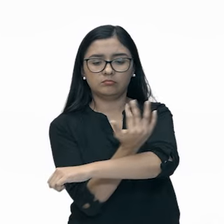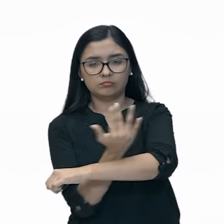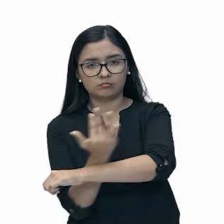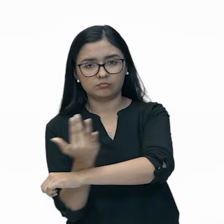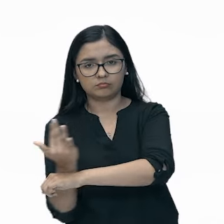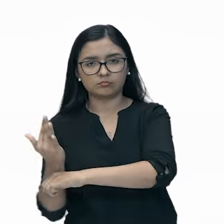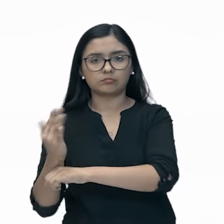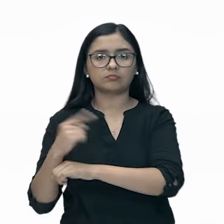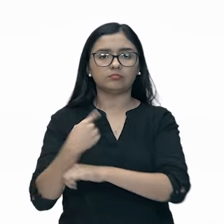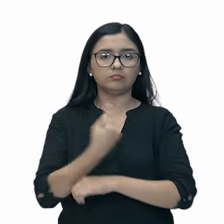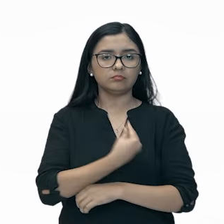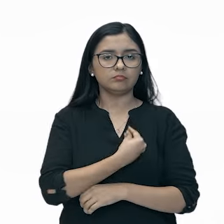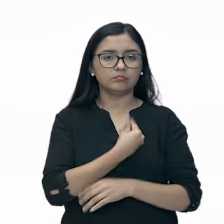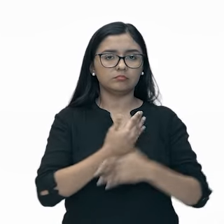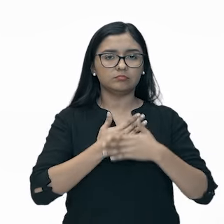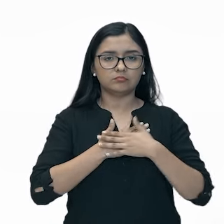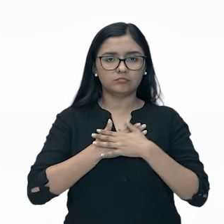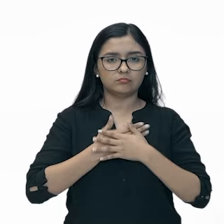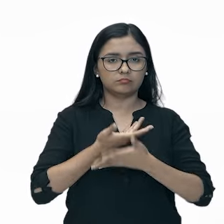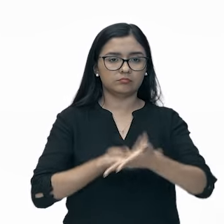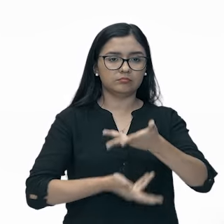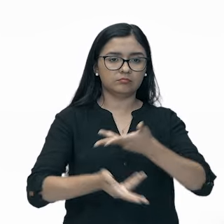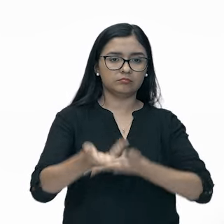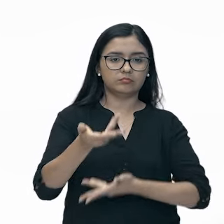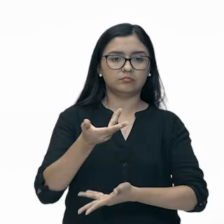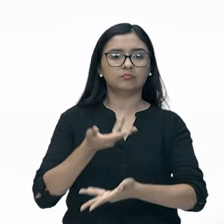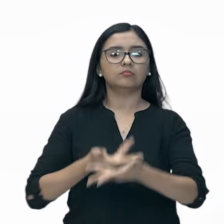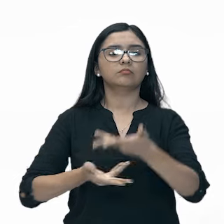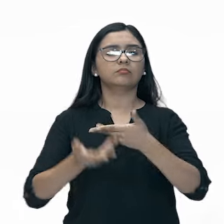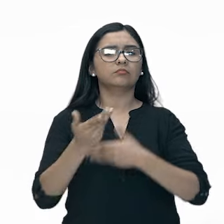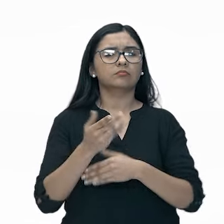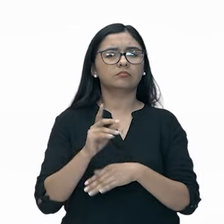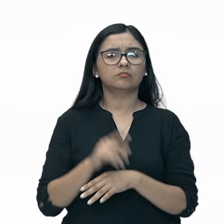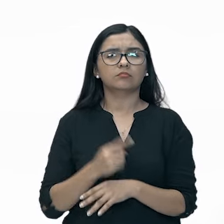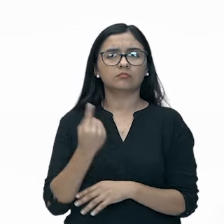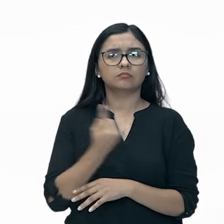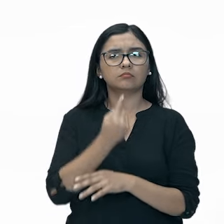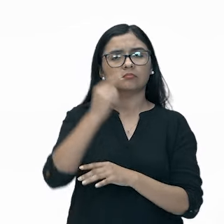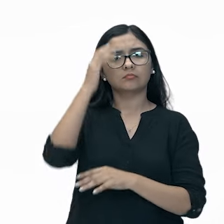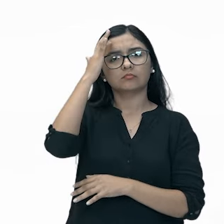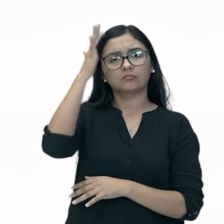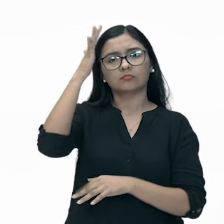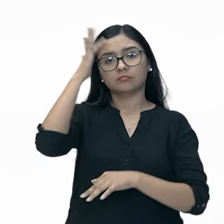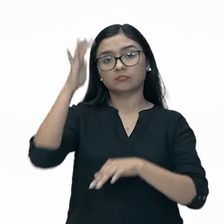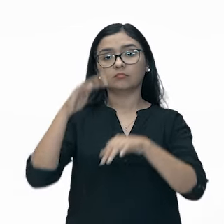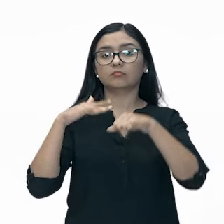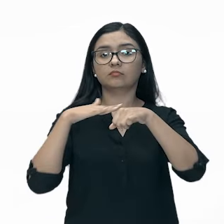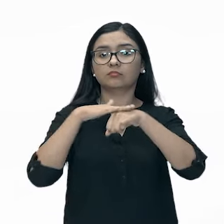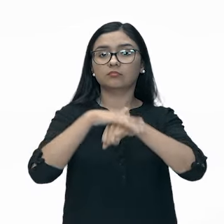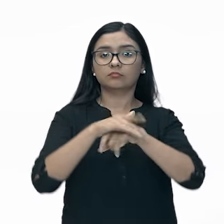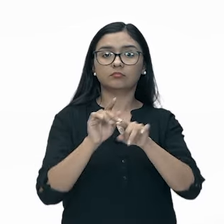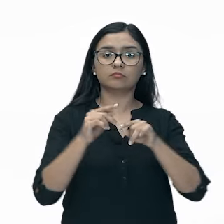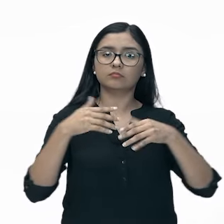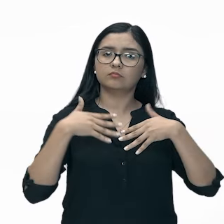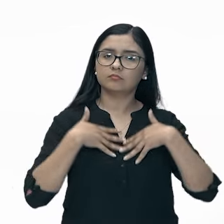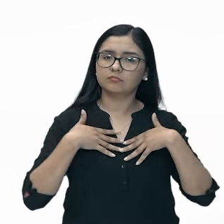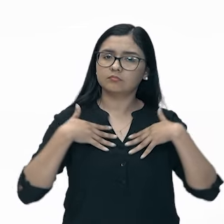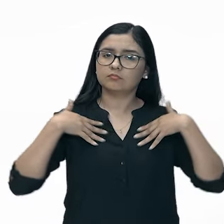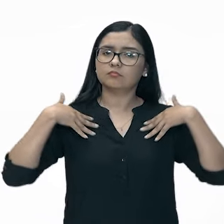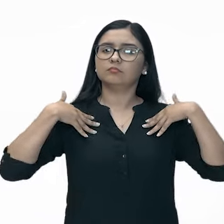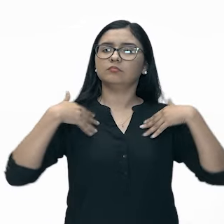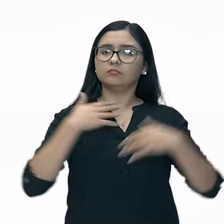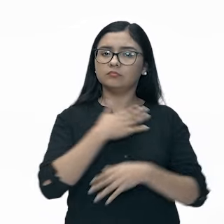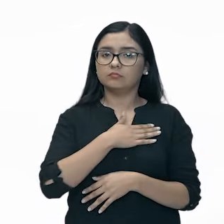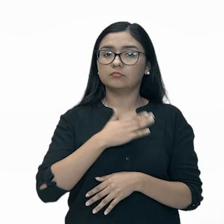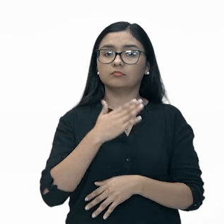nossa vida mais amores en cismar sozinho à noite mais prazer eu encontro lá